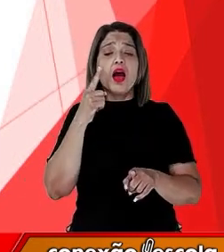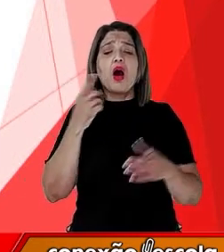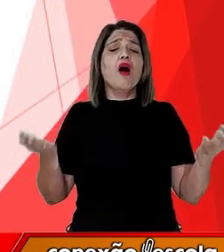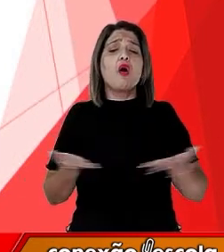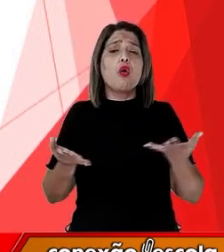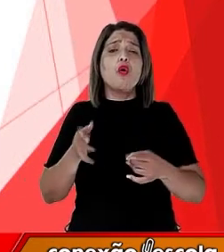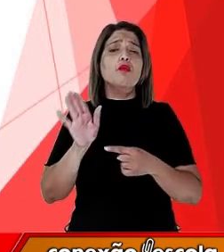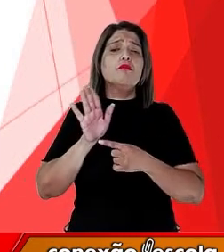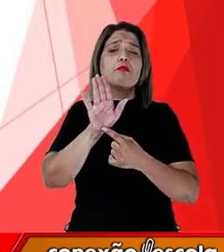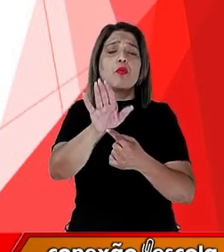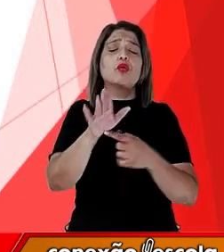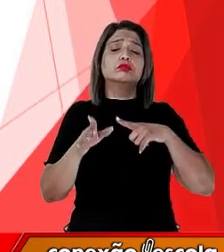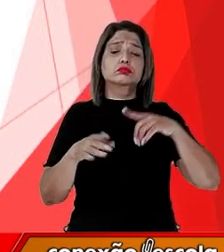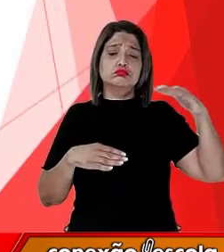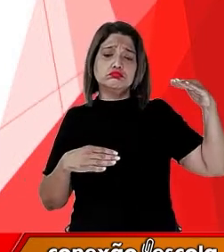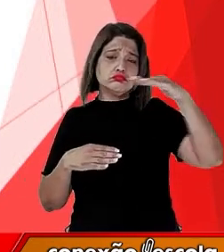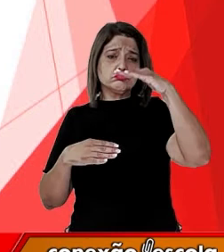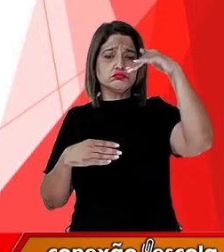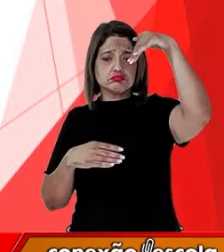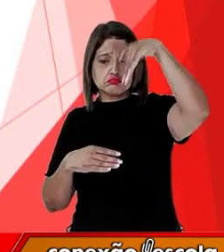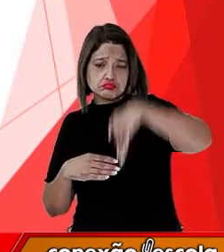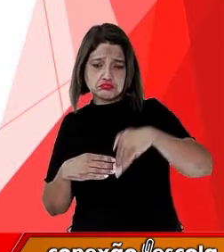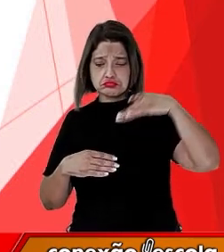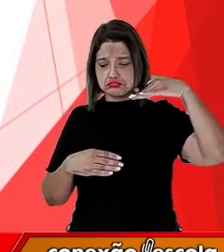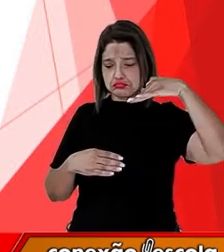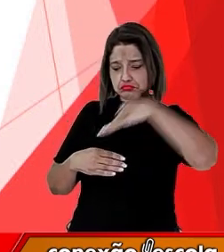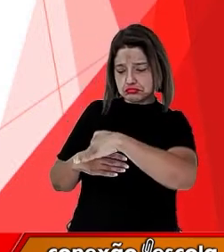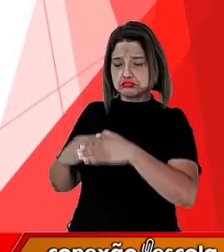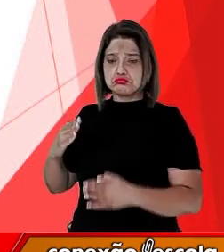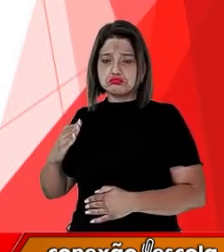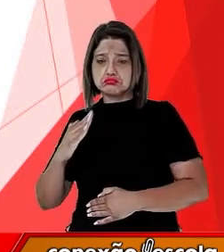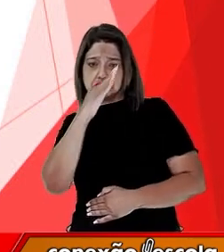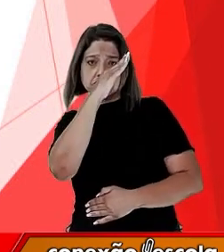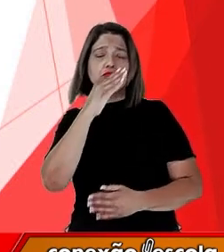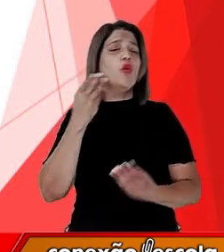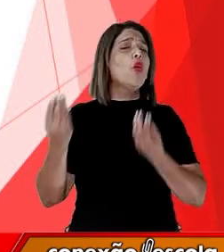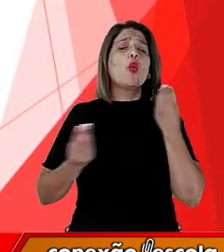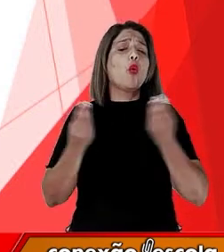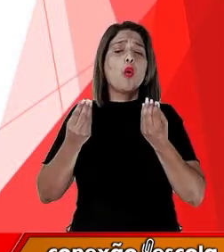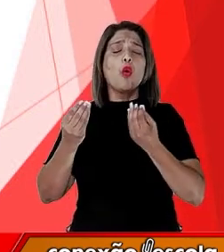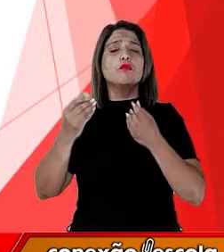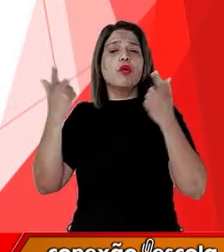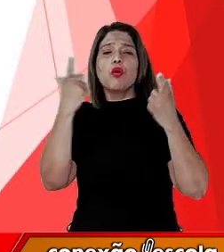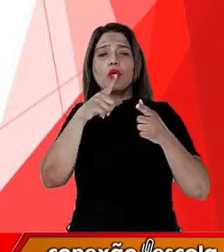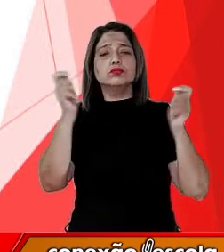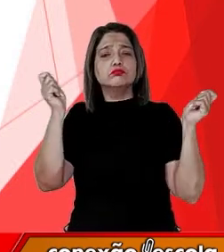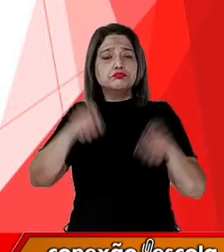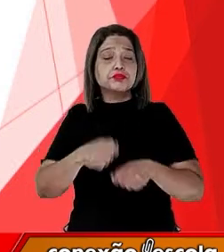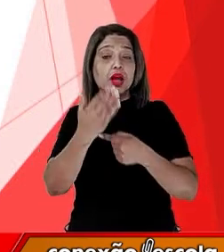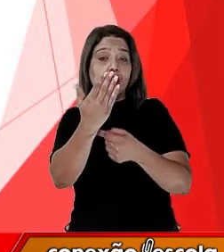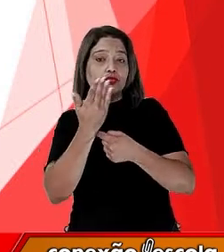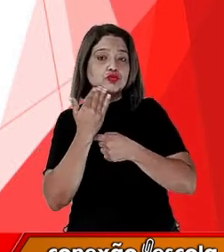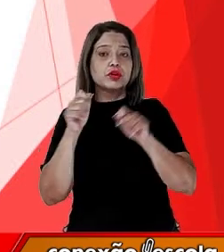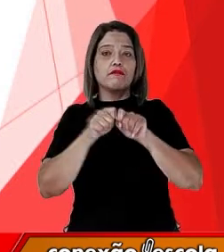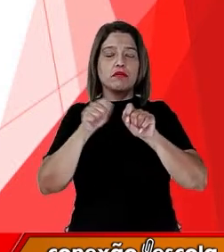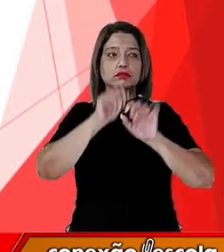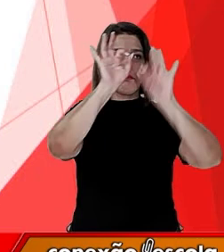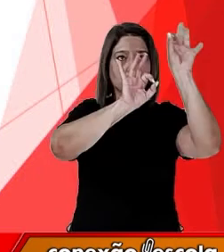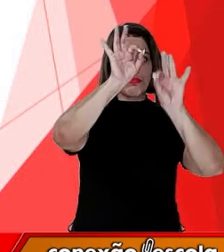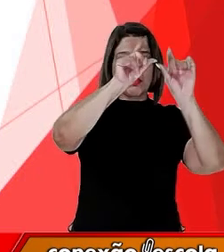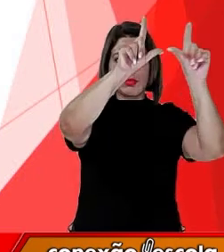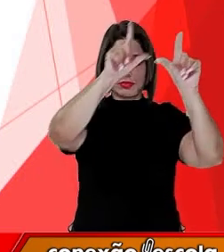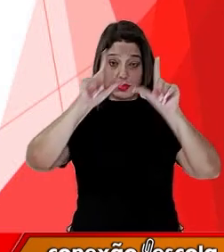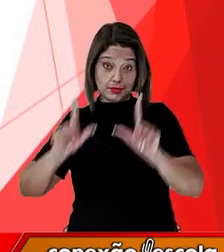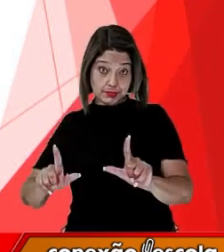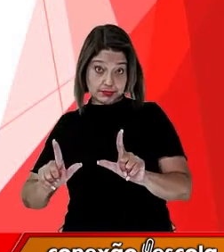vocês acreditam que orientou essa transformação geométrica? Bom, esse primeiro não é porque essa figura